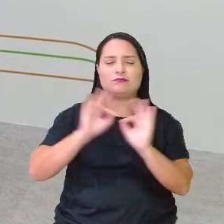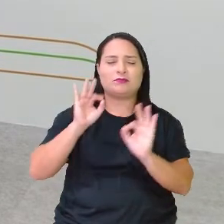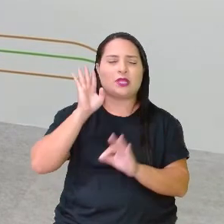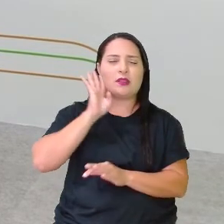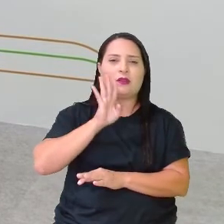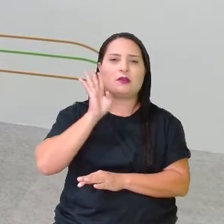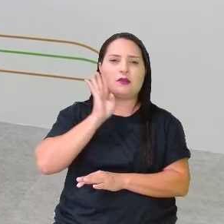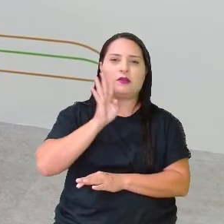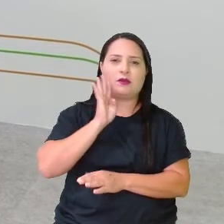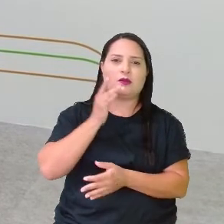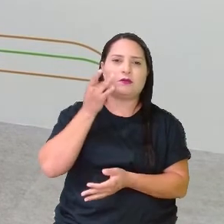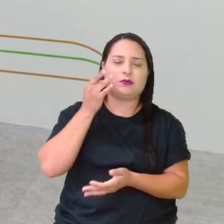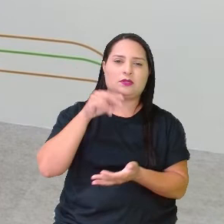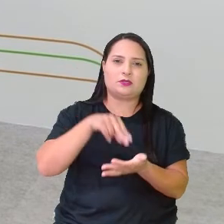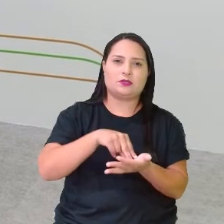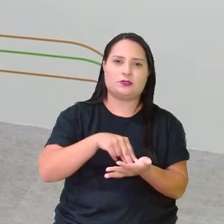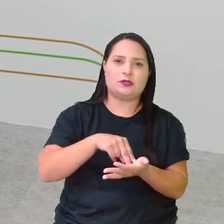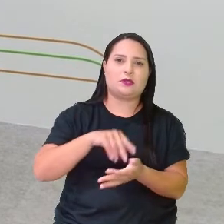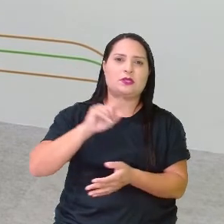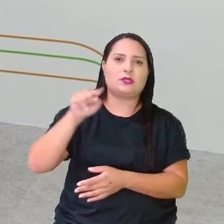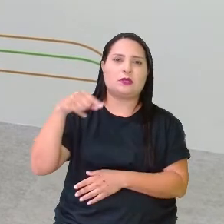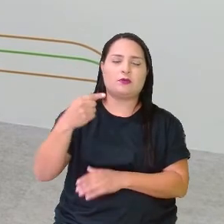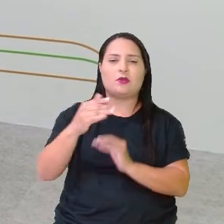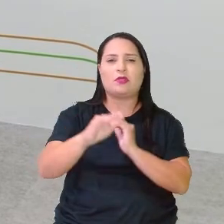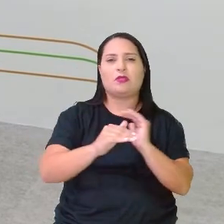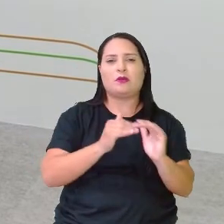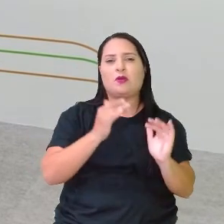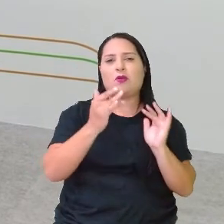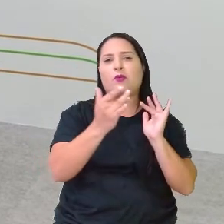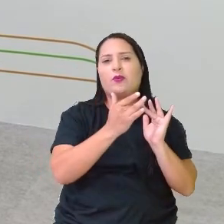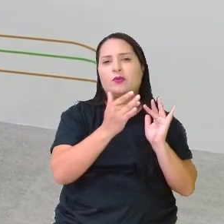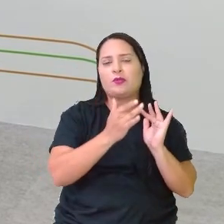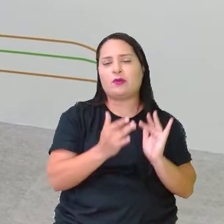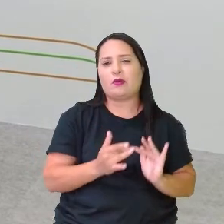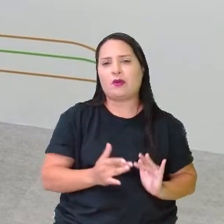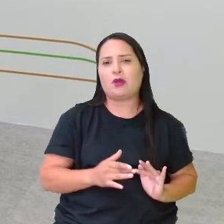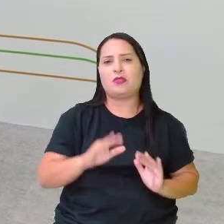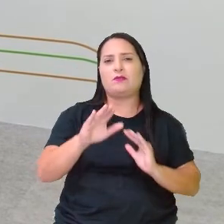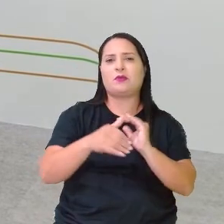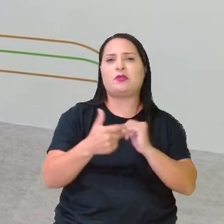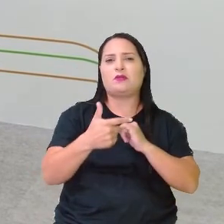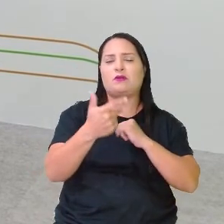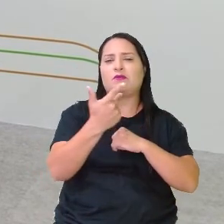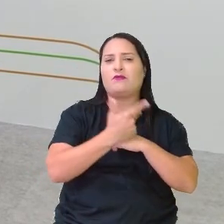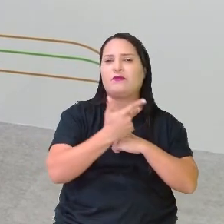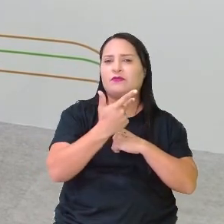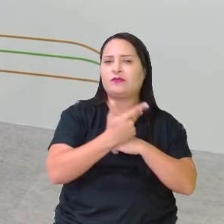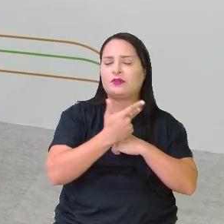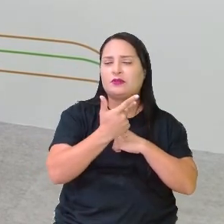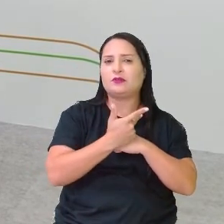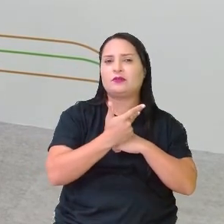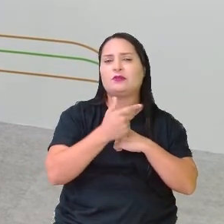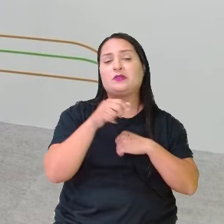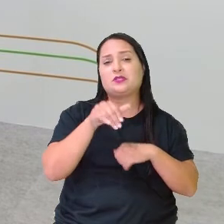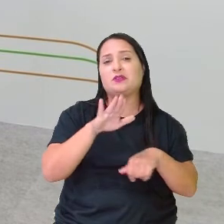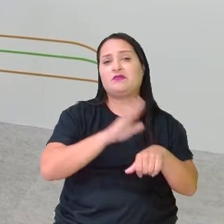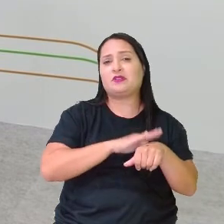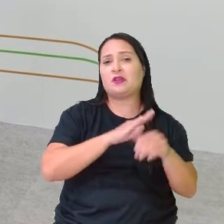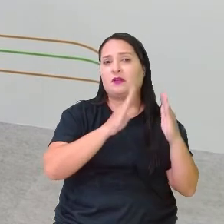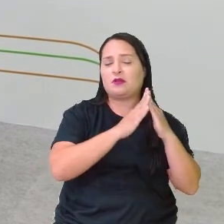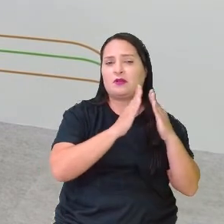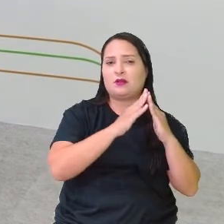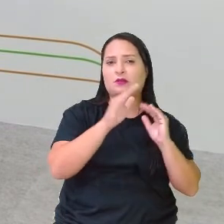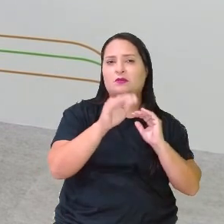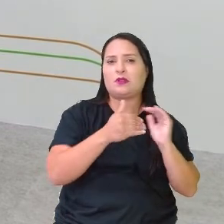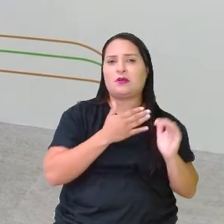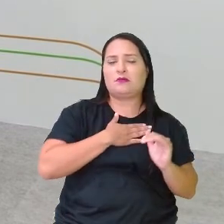possível, depois enviem, né, entrem em contato, mandem vídeos, né, se você fizer em casa, conseguir mandar um vídeo para cá ou